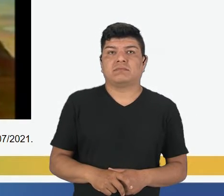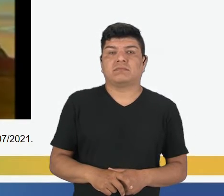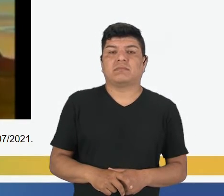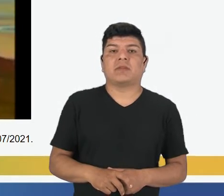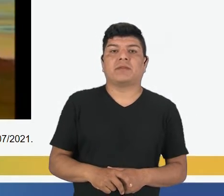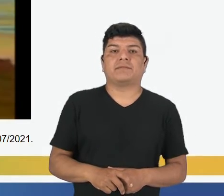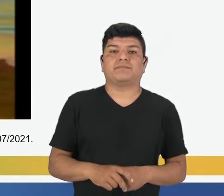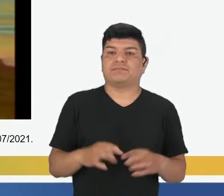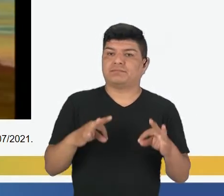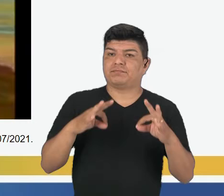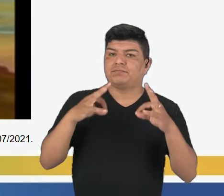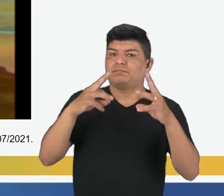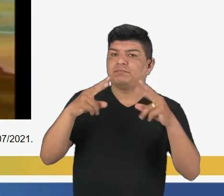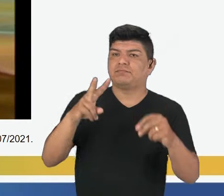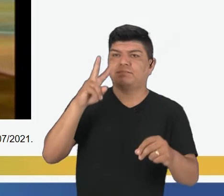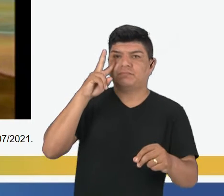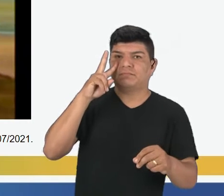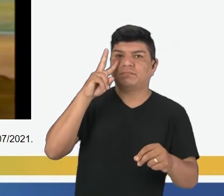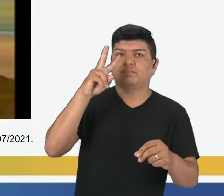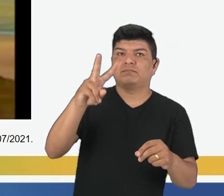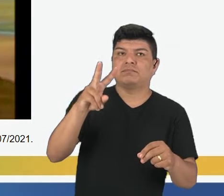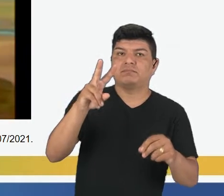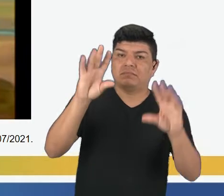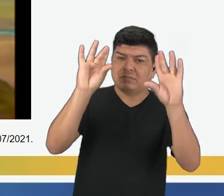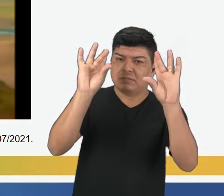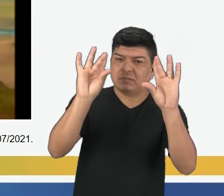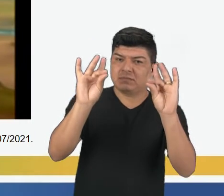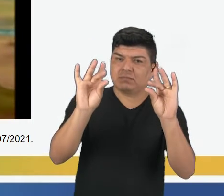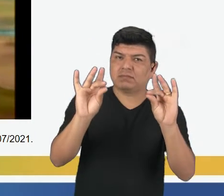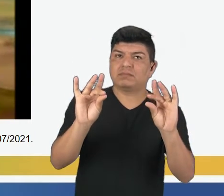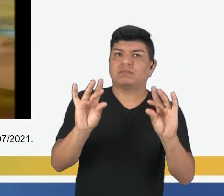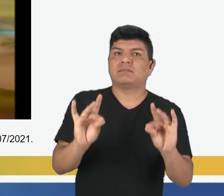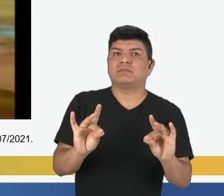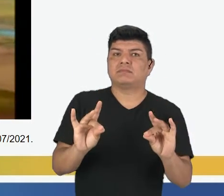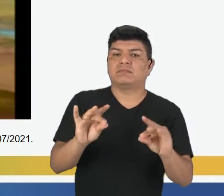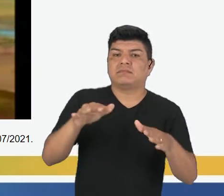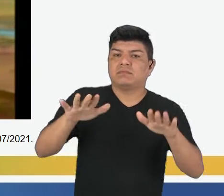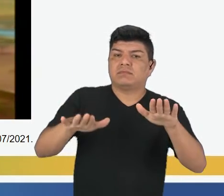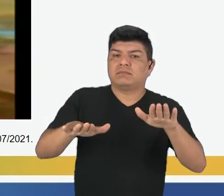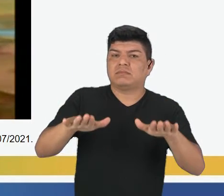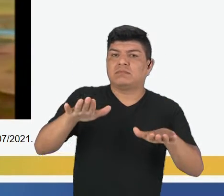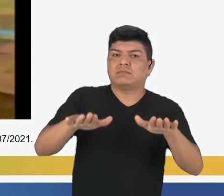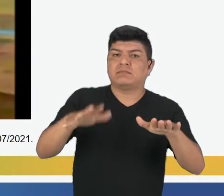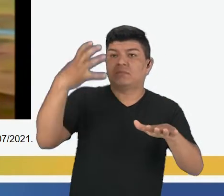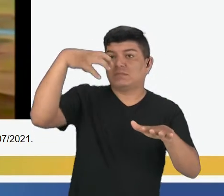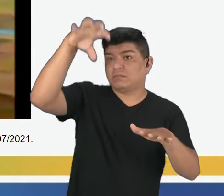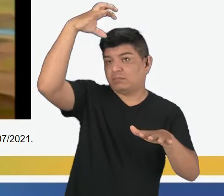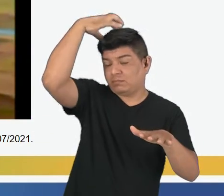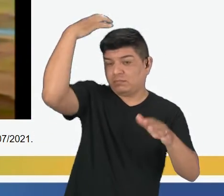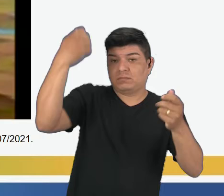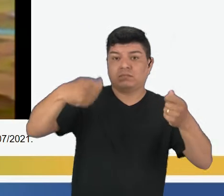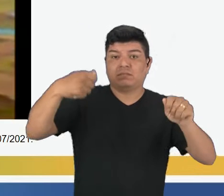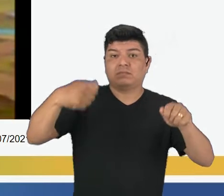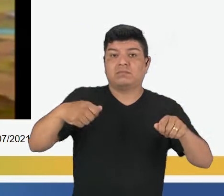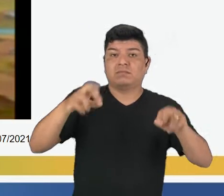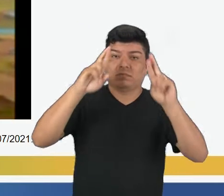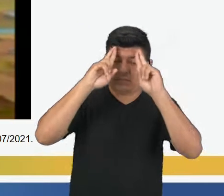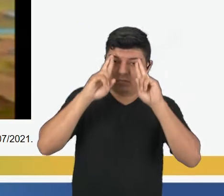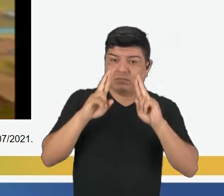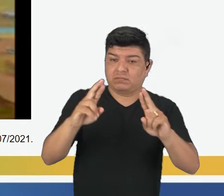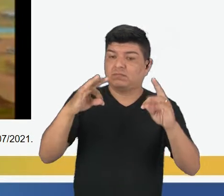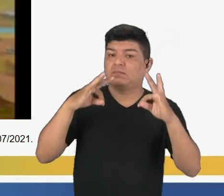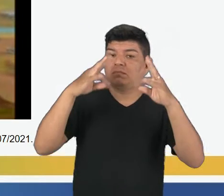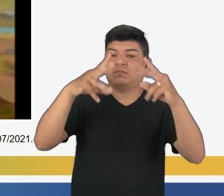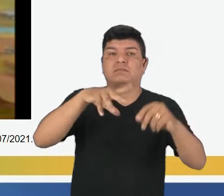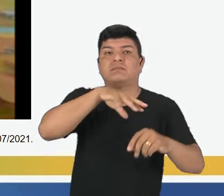Tudo que você vê faz parte de um delicado equilíbrio. Como rei, você tem que entender esse equilíbrio e respeitar